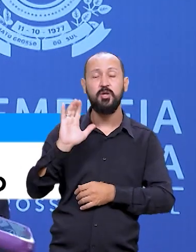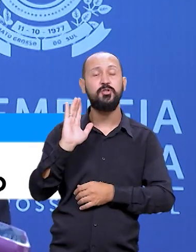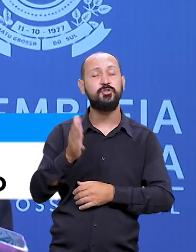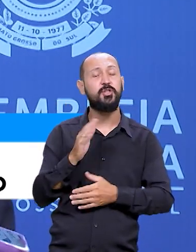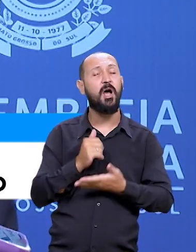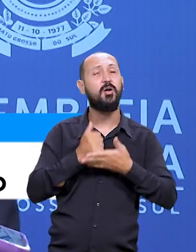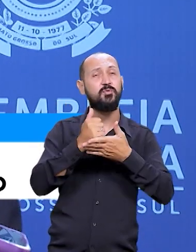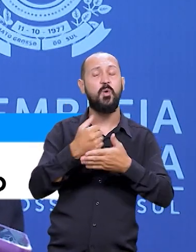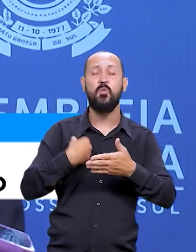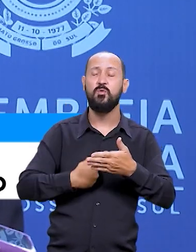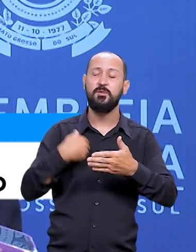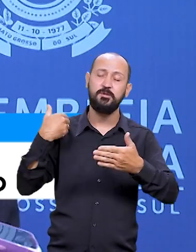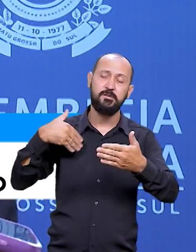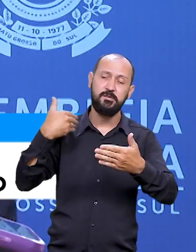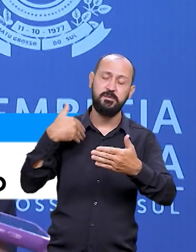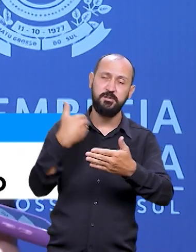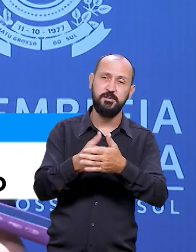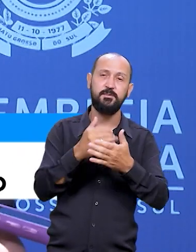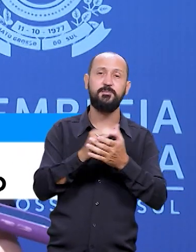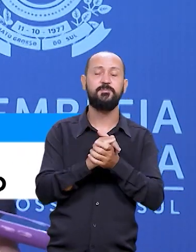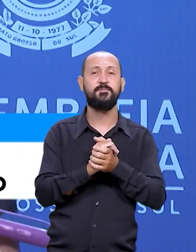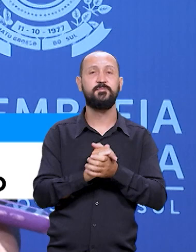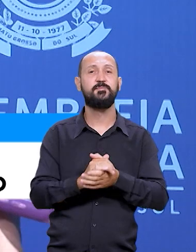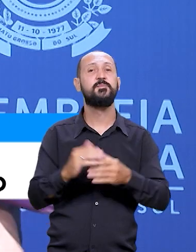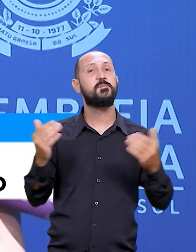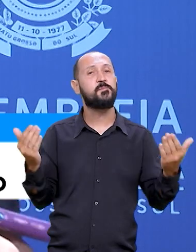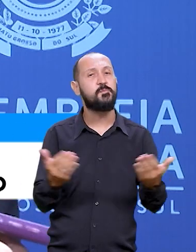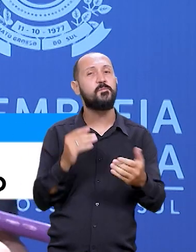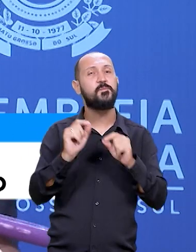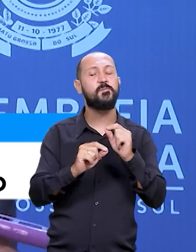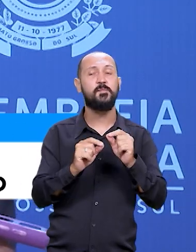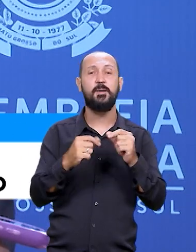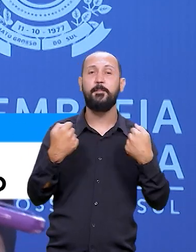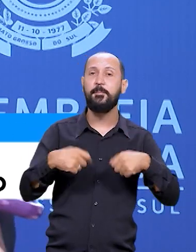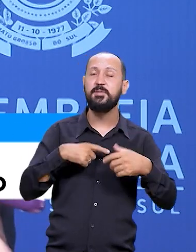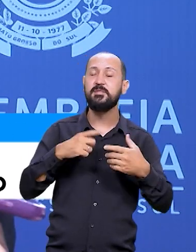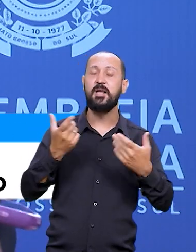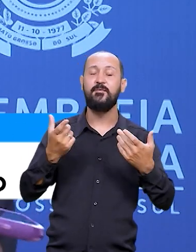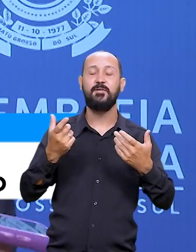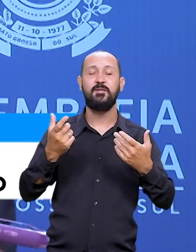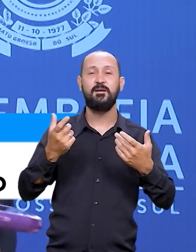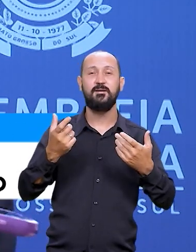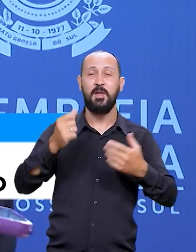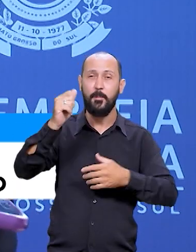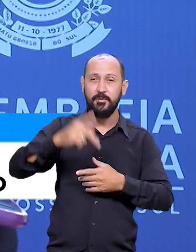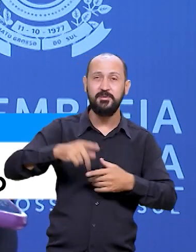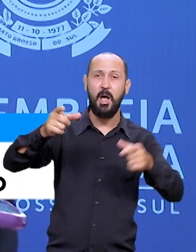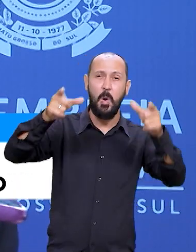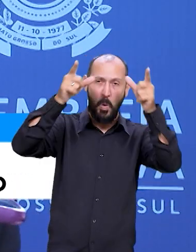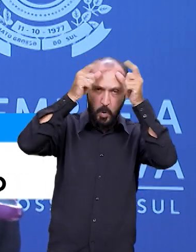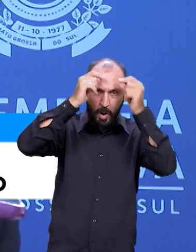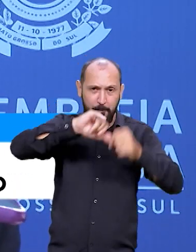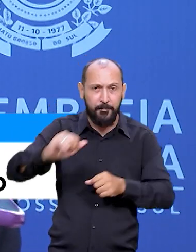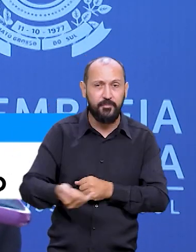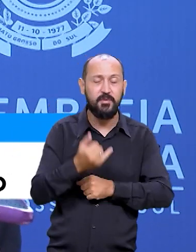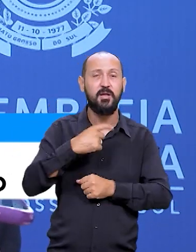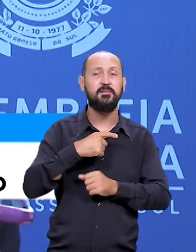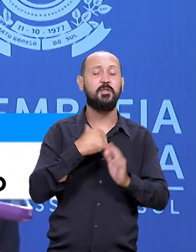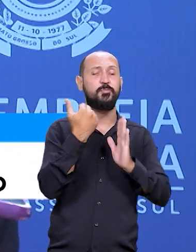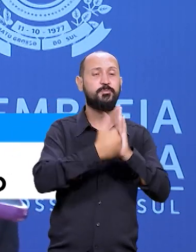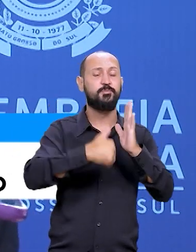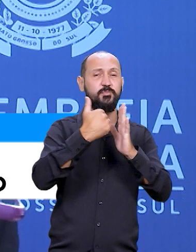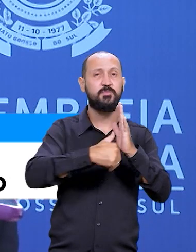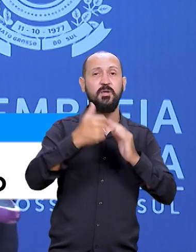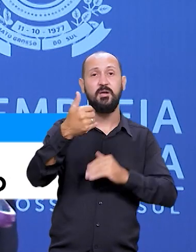Mato Grosso do Sul já contribuíram a vida toda e agora que deveriam usufruir da sua